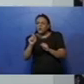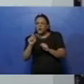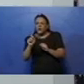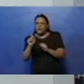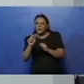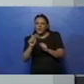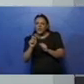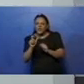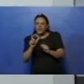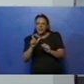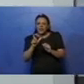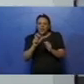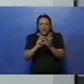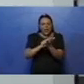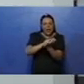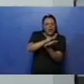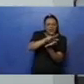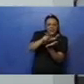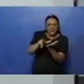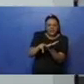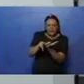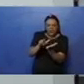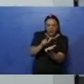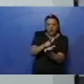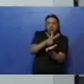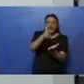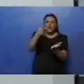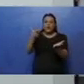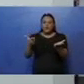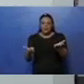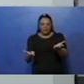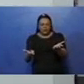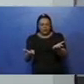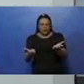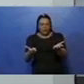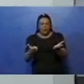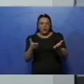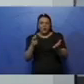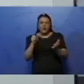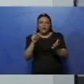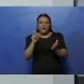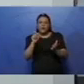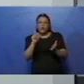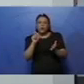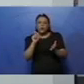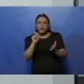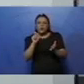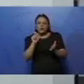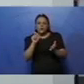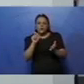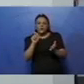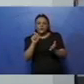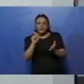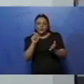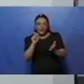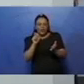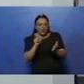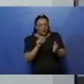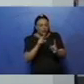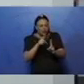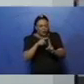é de tipologia totalmente jornalística. Sendo ele de tipologia